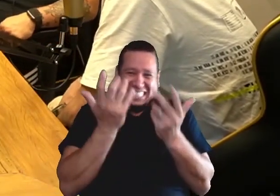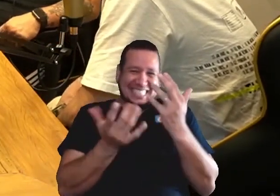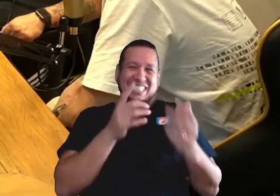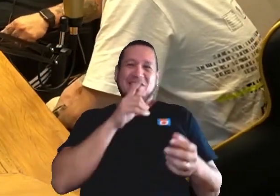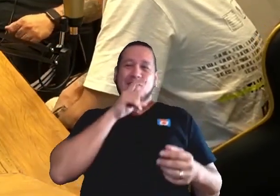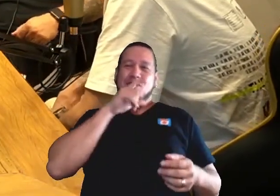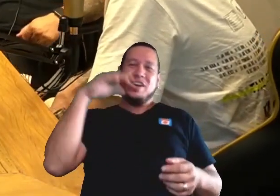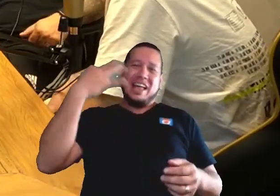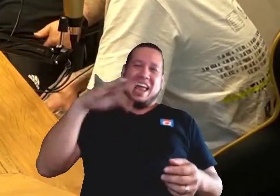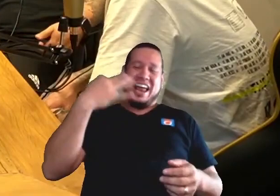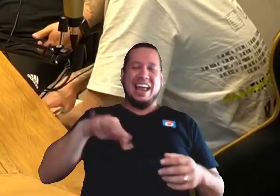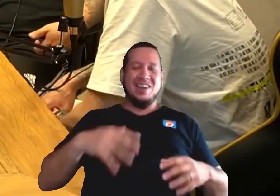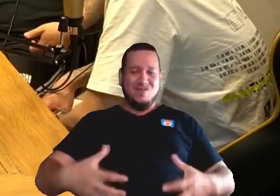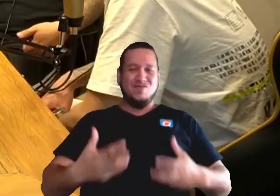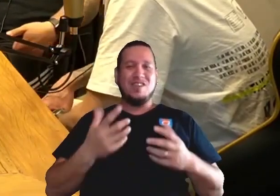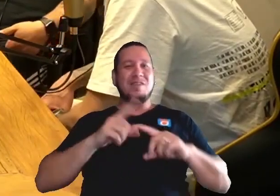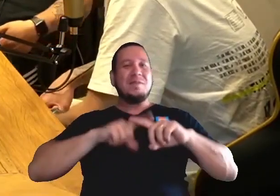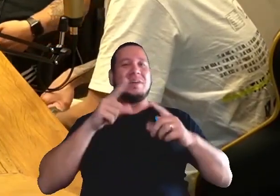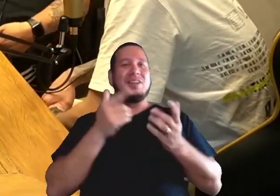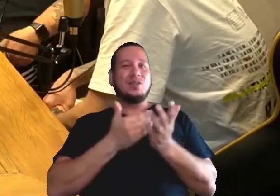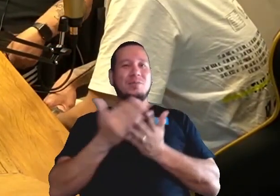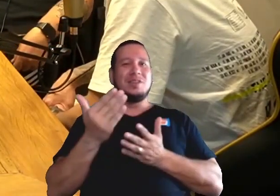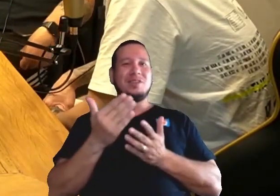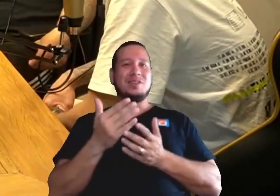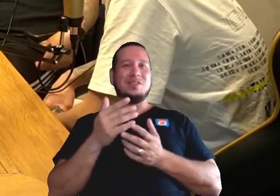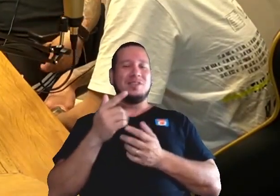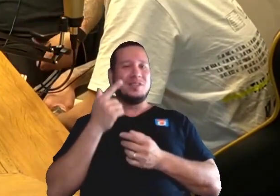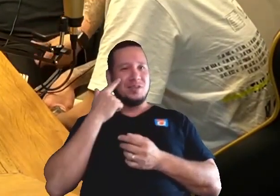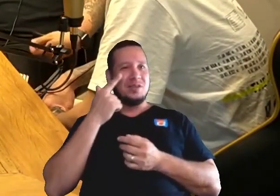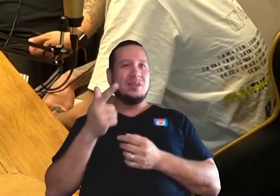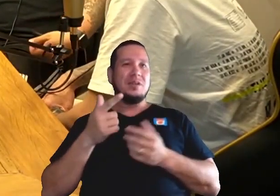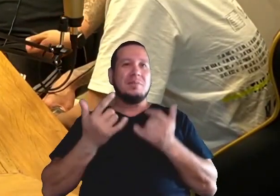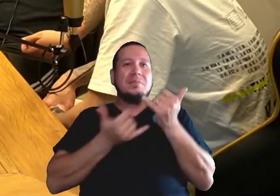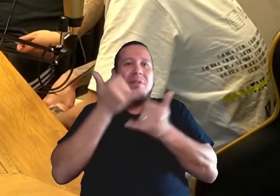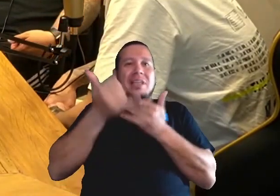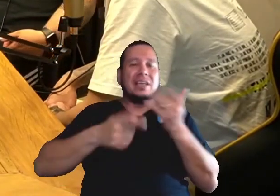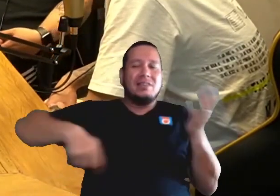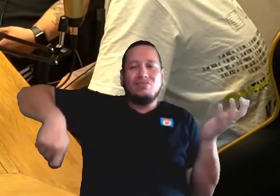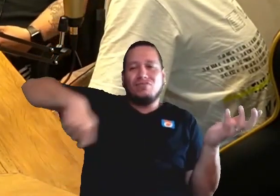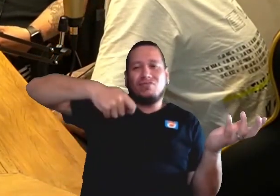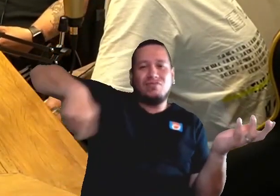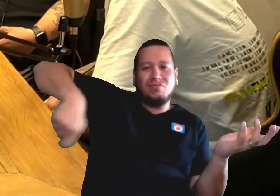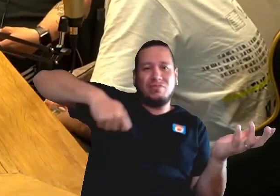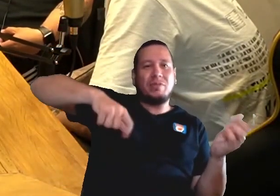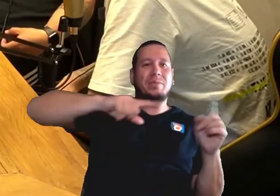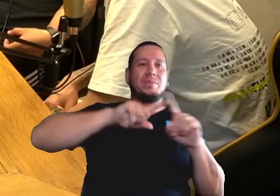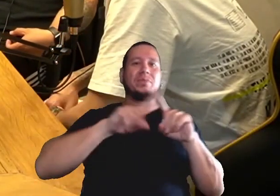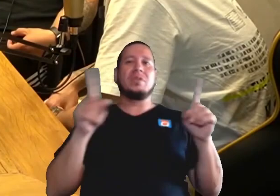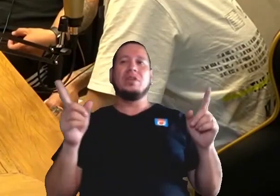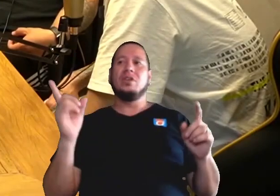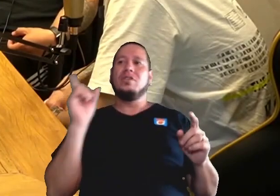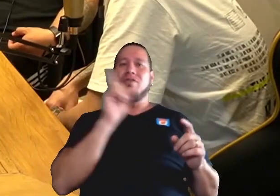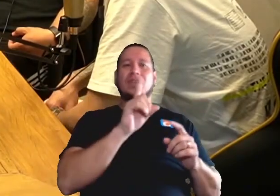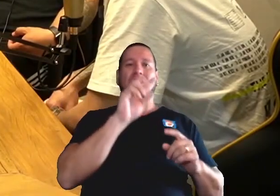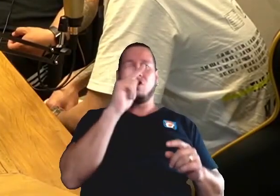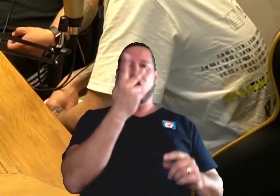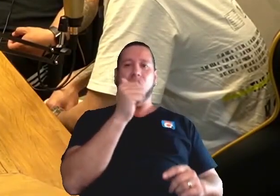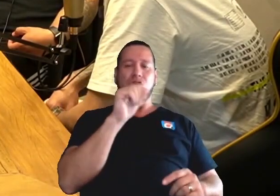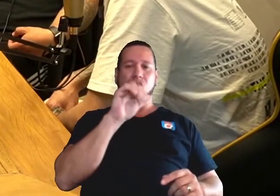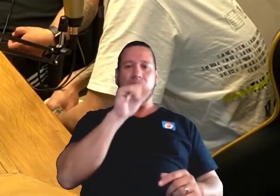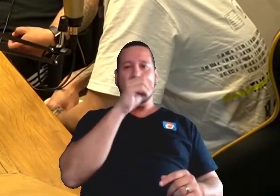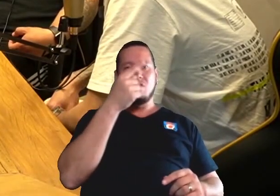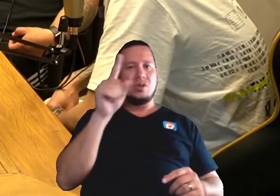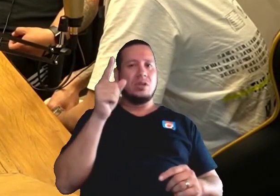eu tô em condições daí ele vai se Jogasse na casa com as meninas tá ligado as minas EA início Chorão pegou e colou